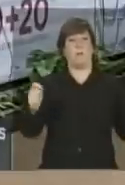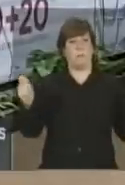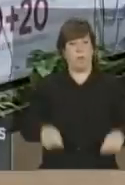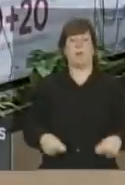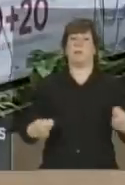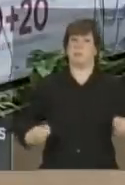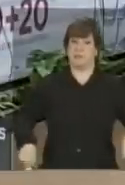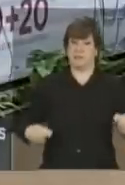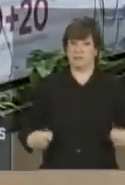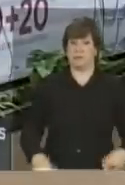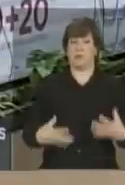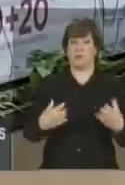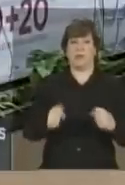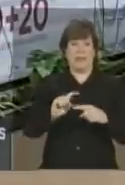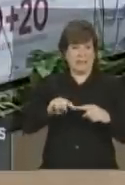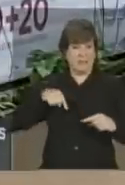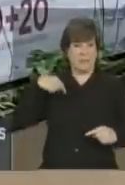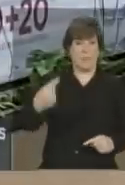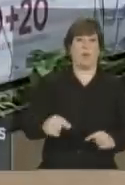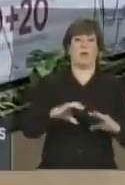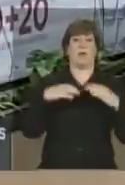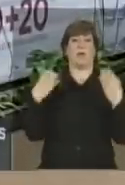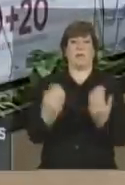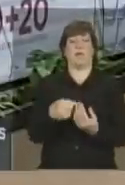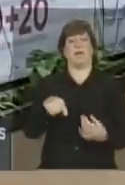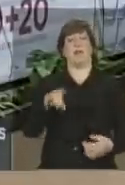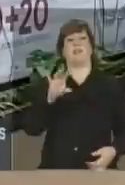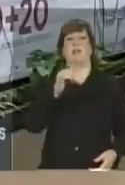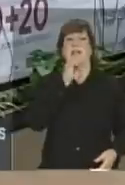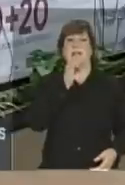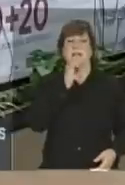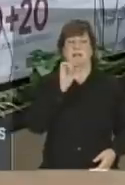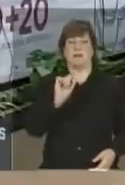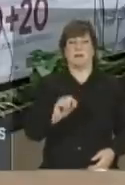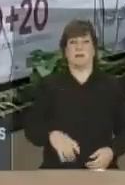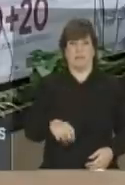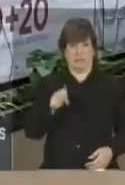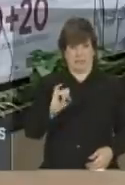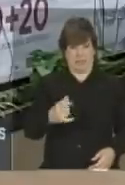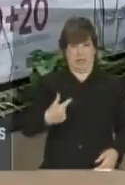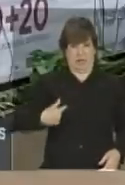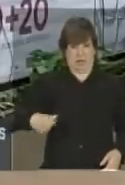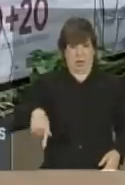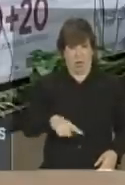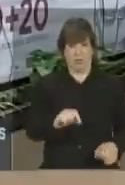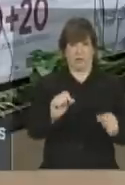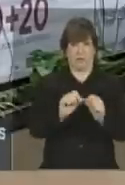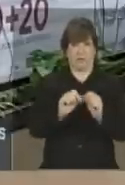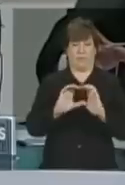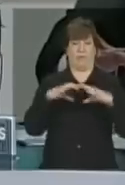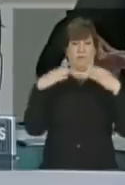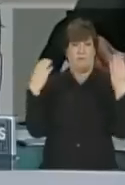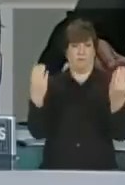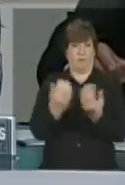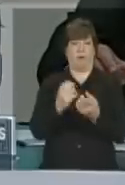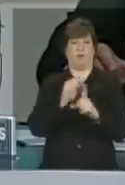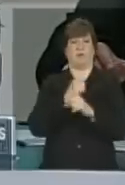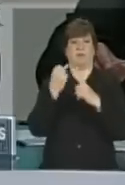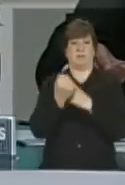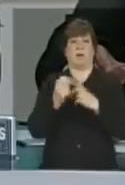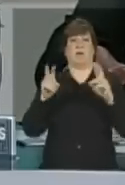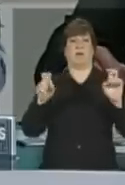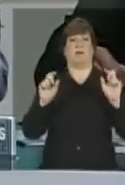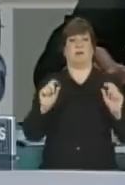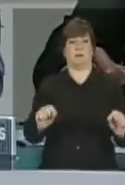assumir pós-conferência. Isso é um exemplo. Se nós formos para o Fórum Social Temático, e foi extremamente rico o debate quando